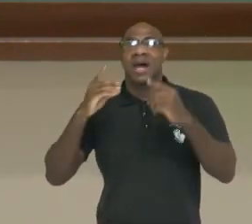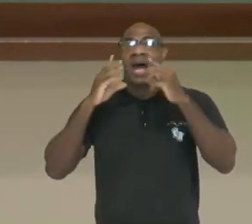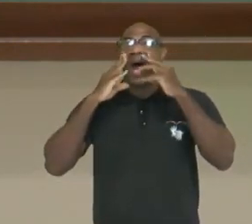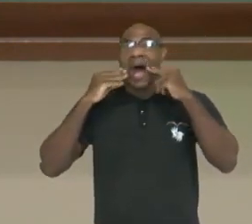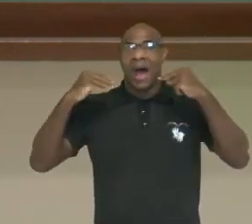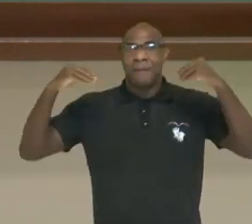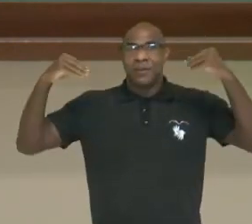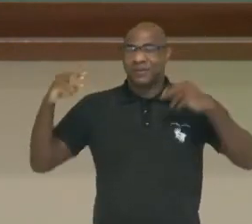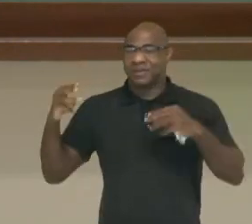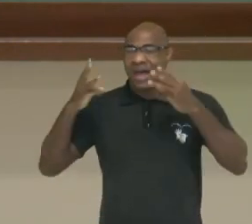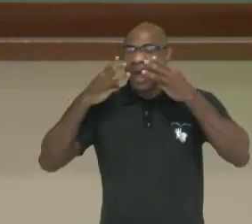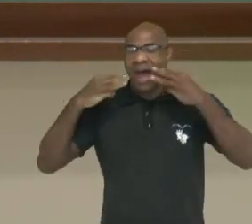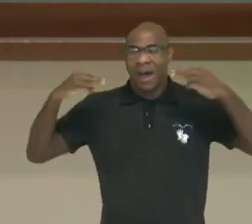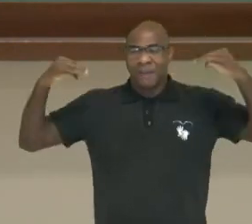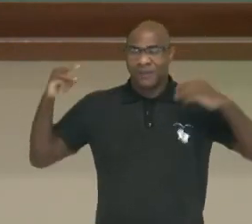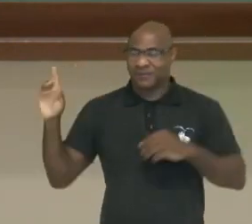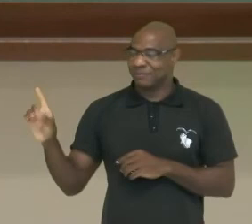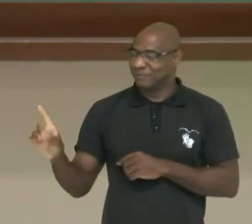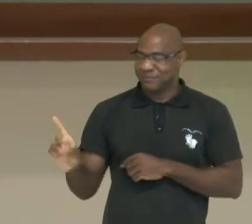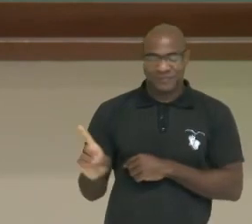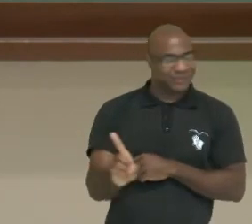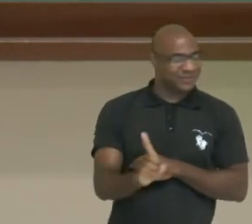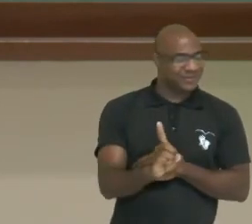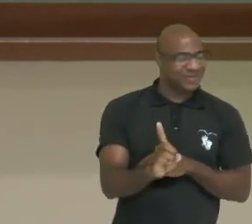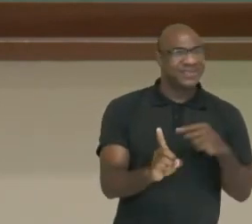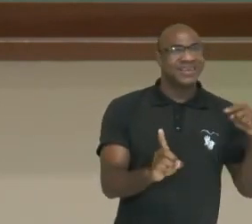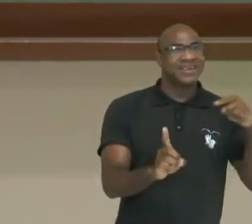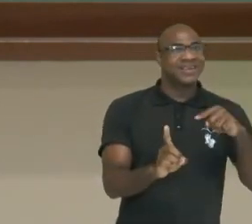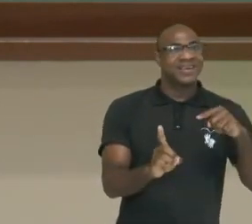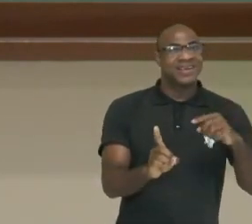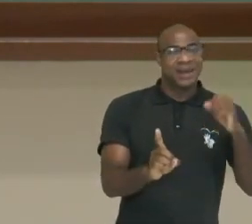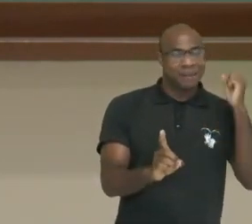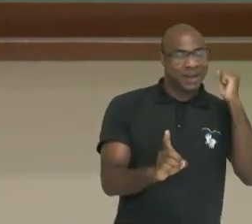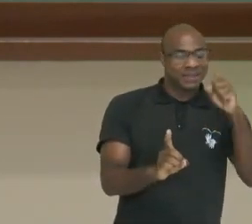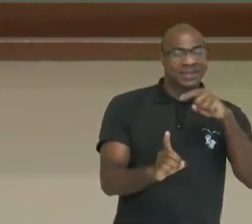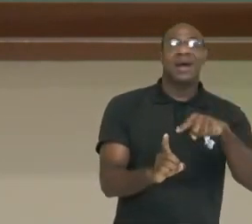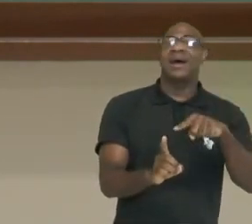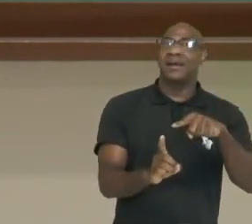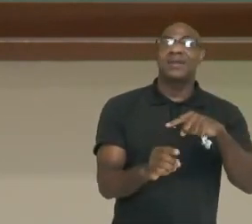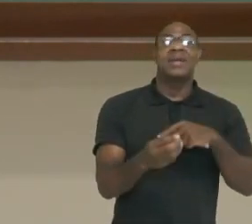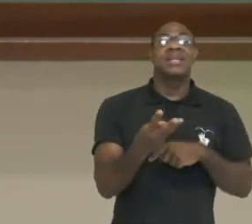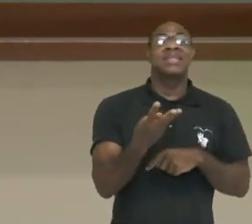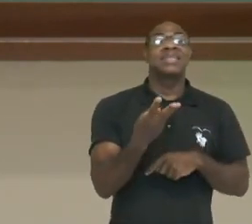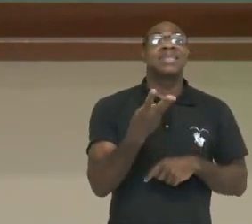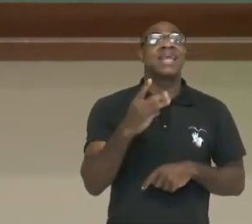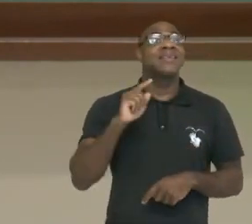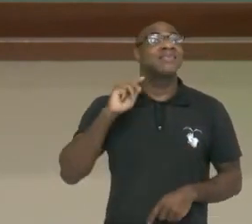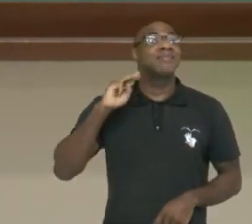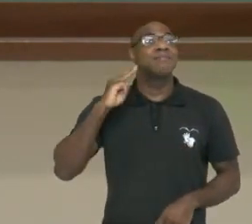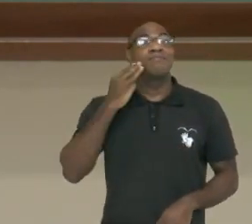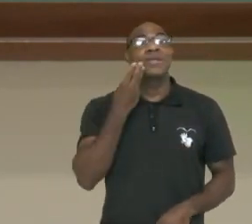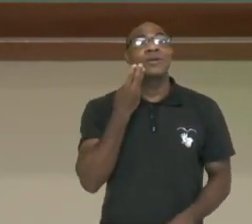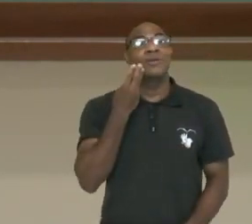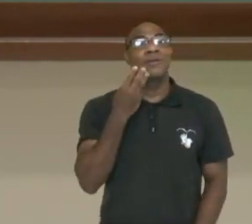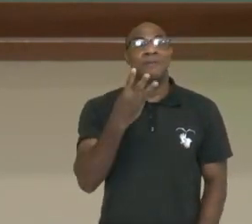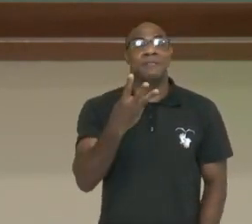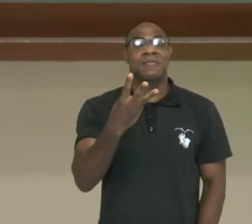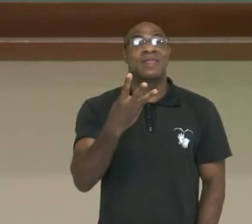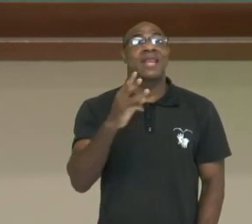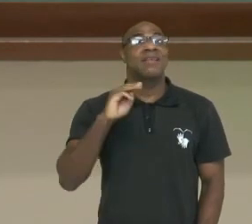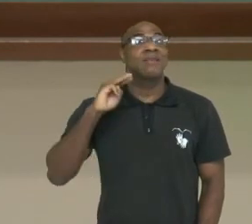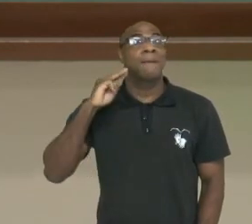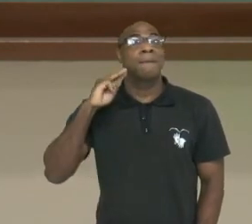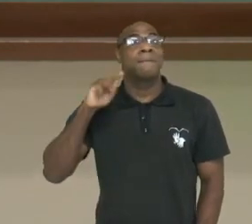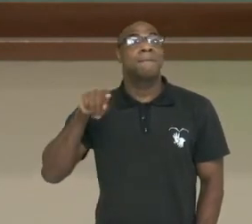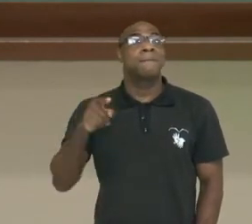comer galinhas, enfim, ali. E as galinhas se uniram e mataram a raposa. 3.000 galinhas também, né? Olha aquela frase pronta ao jargão